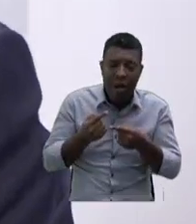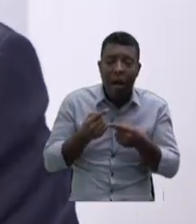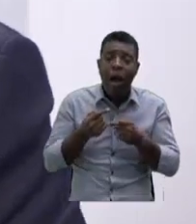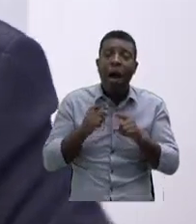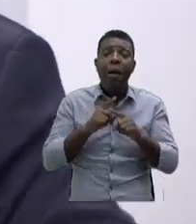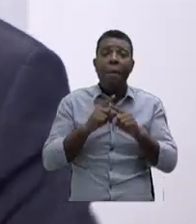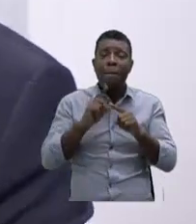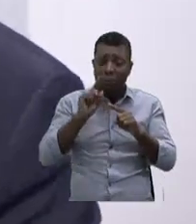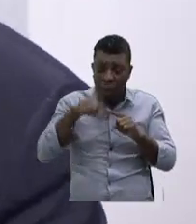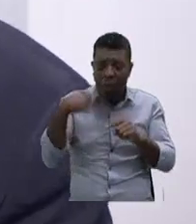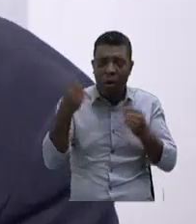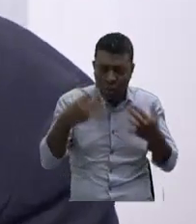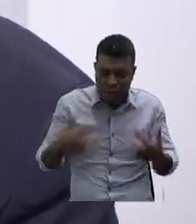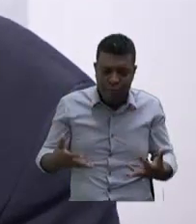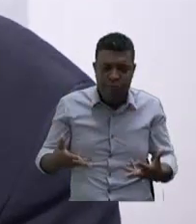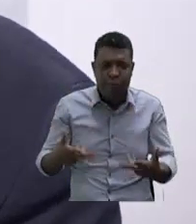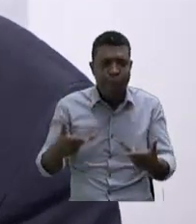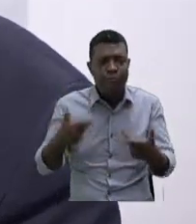aprimoramento desse projeto, por isso